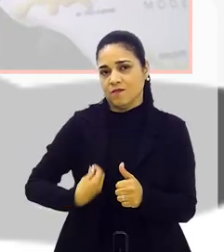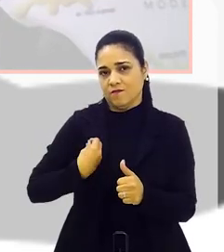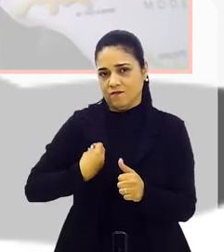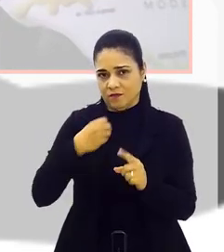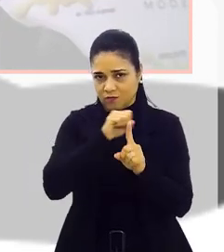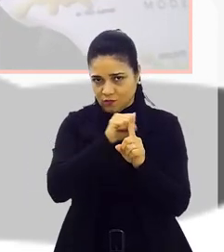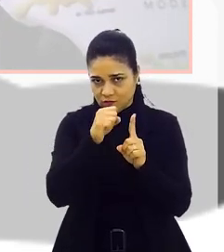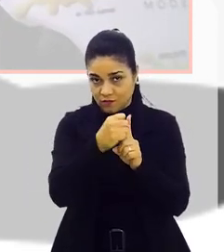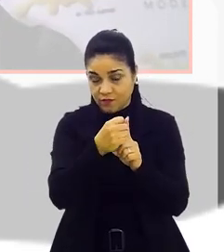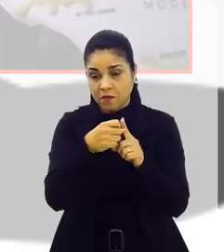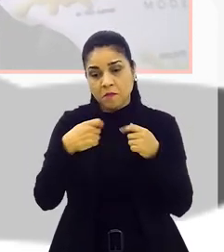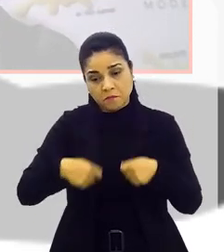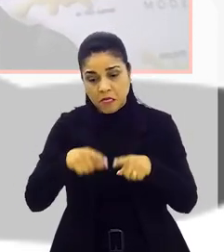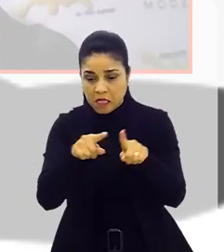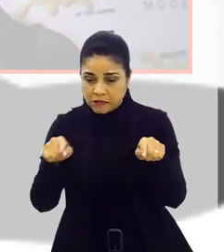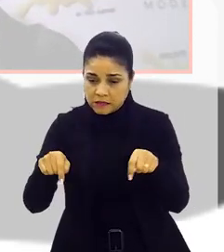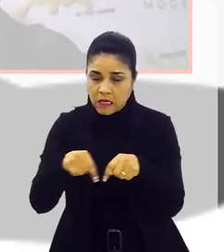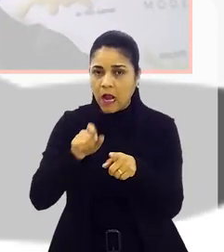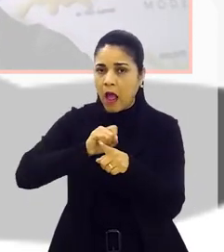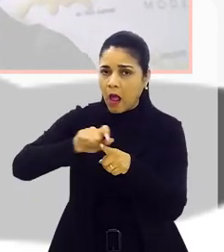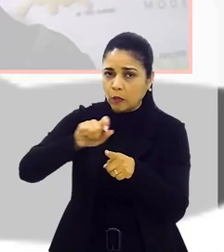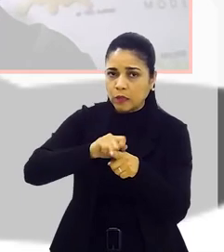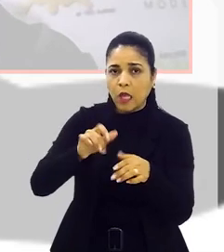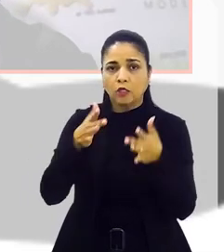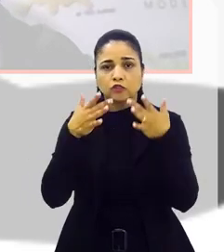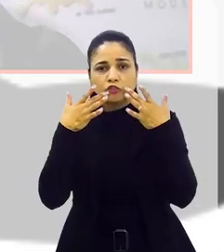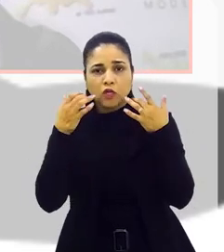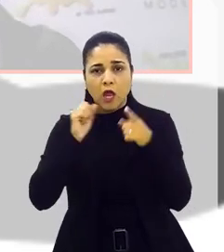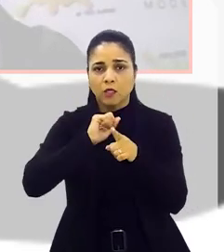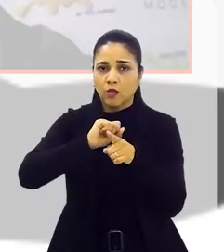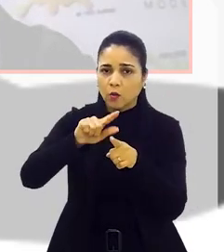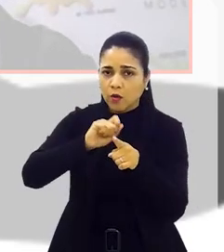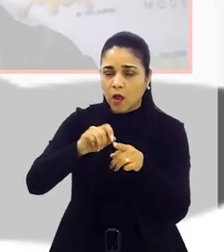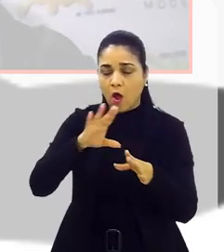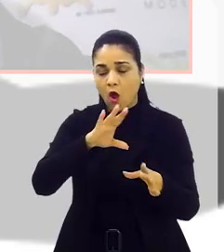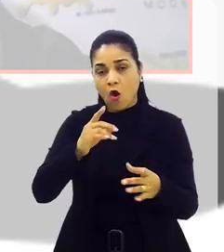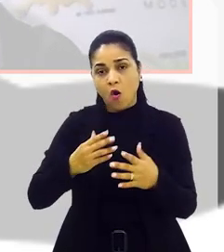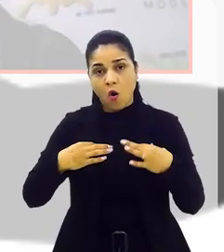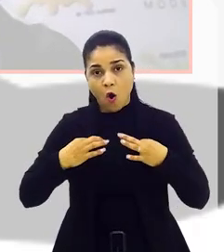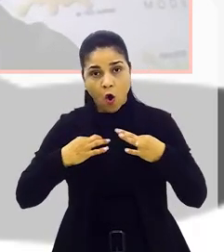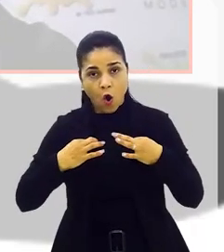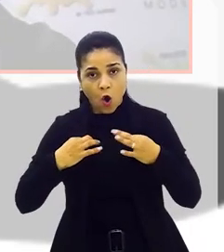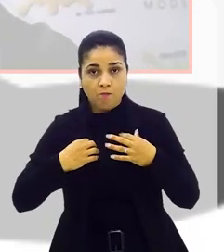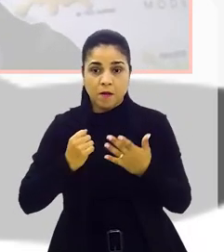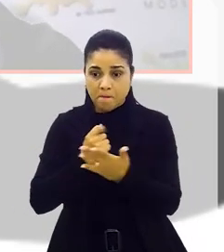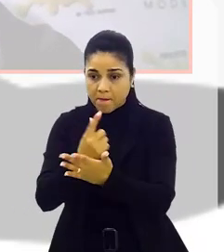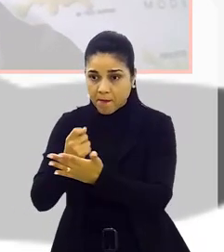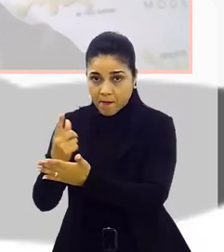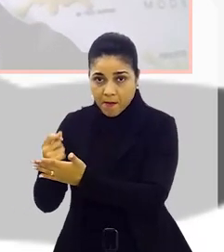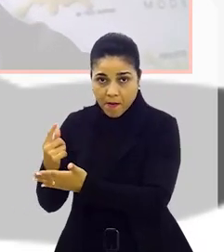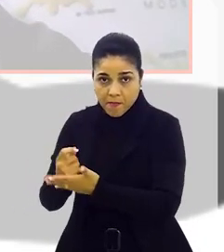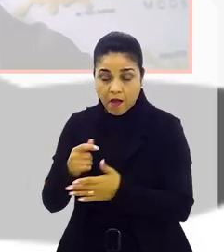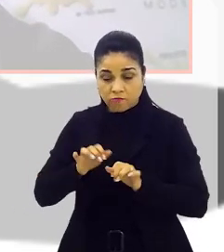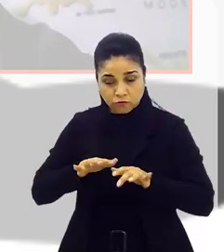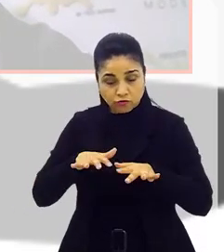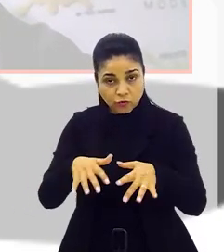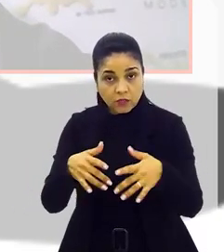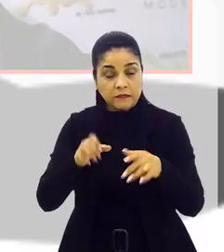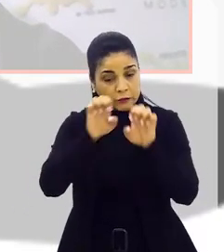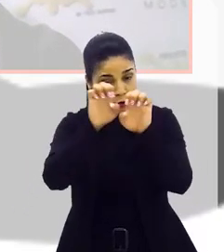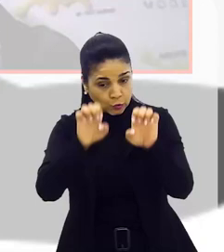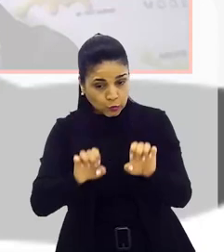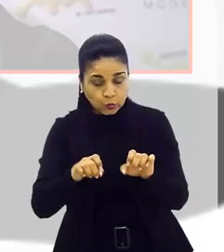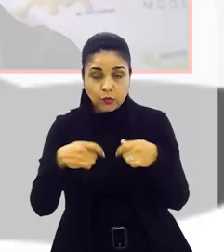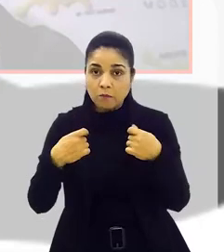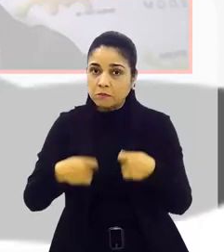transformação social. Só que você tem que alugar a sala, você tem que É. alugar o teatro, você tem que fazer o figurino, né? Você deve ter